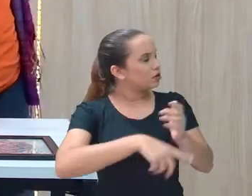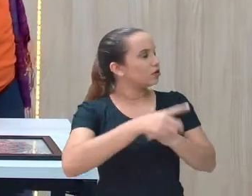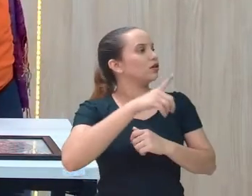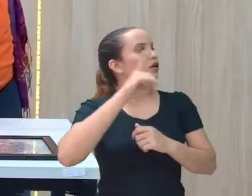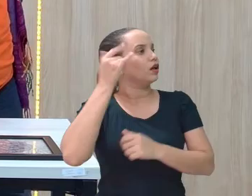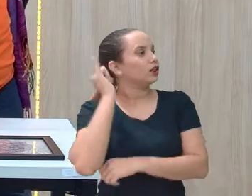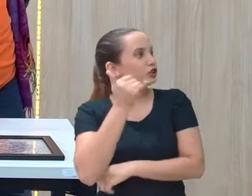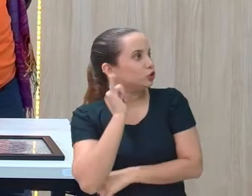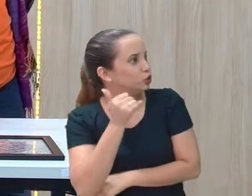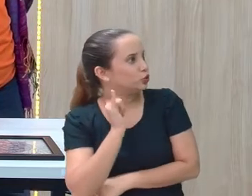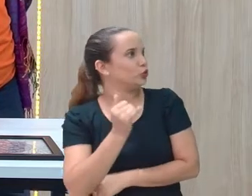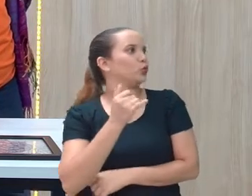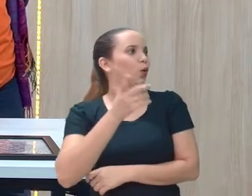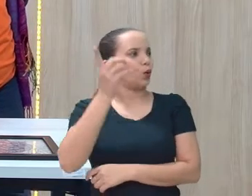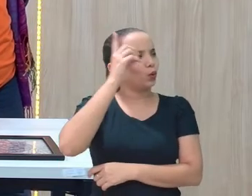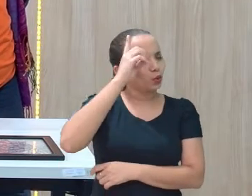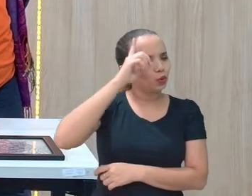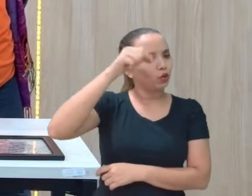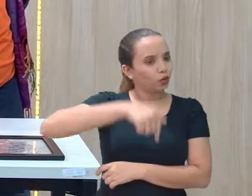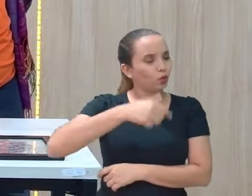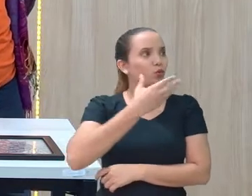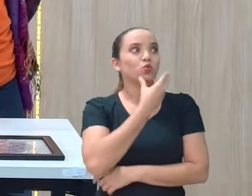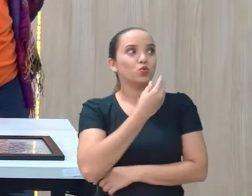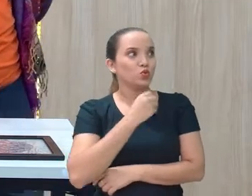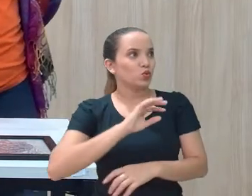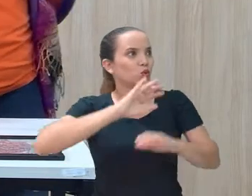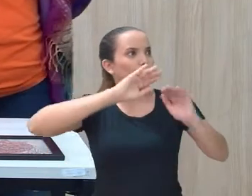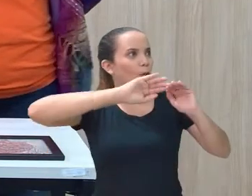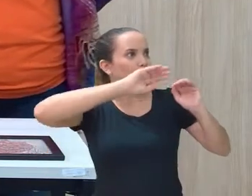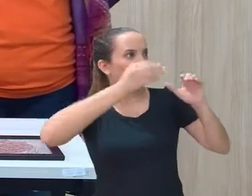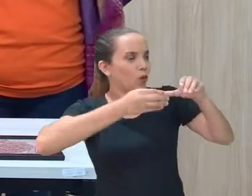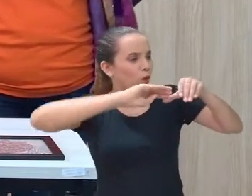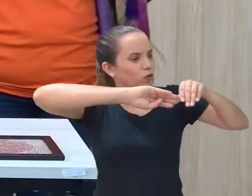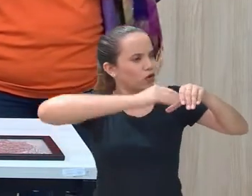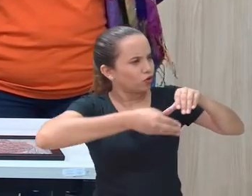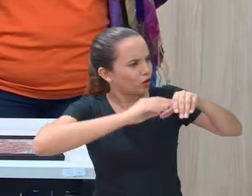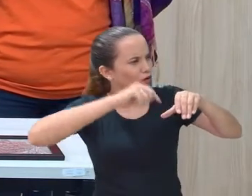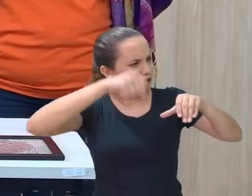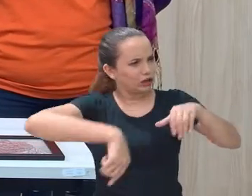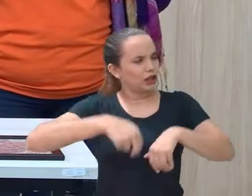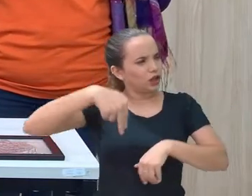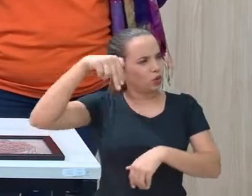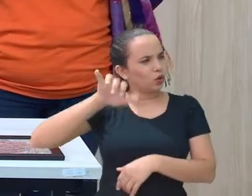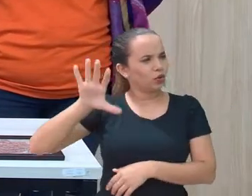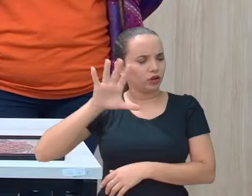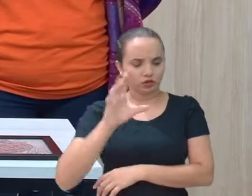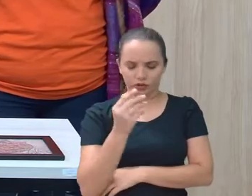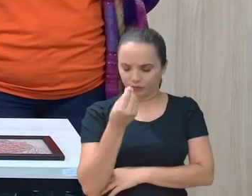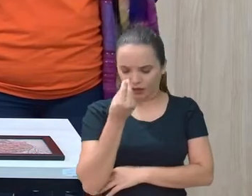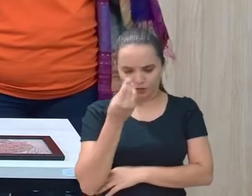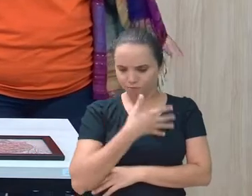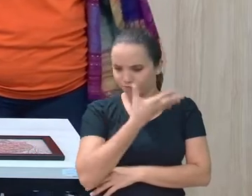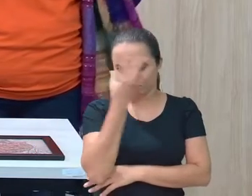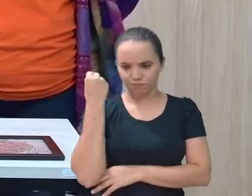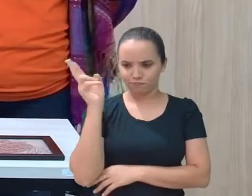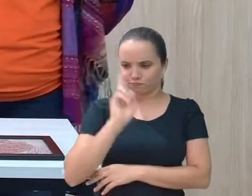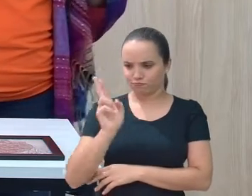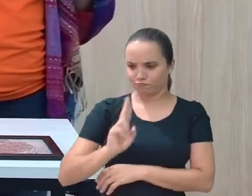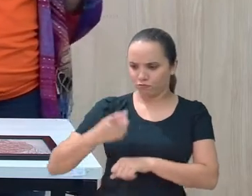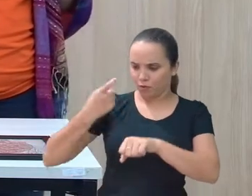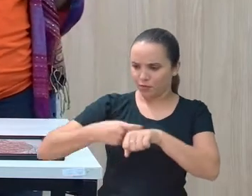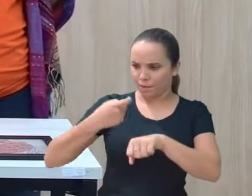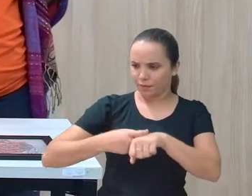do nosso Nordeste, né? Sim. Eu só esqueci o nome da pedra de alguma coisa.